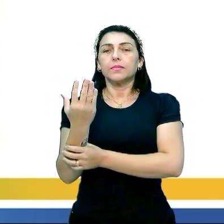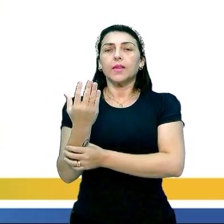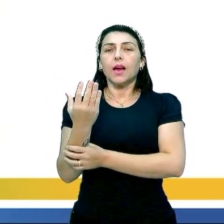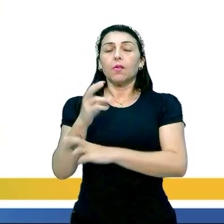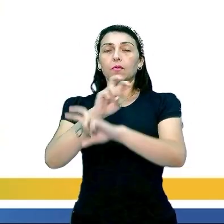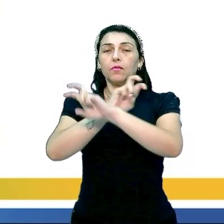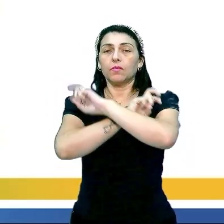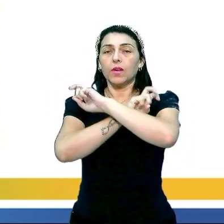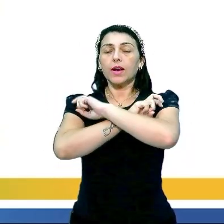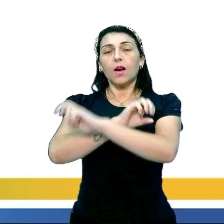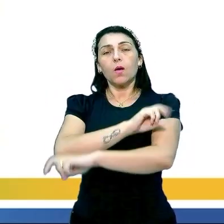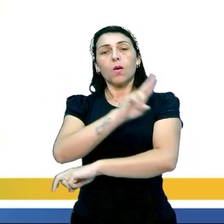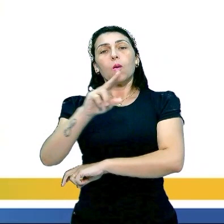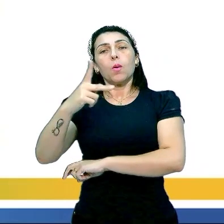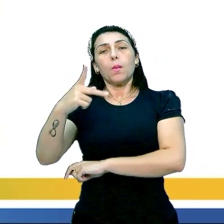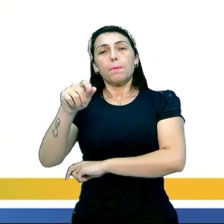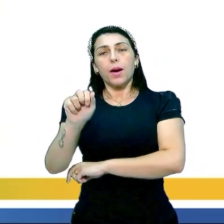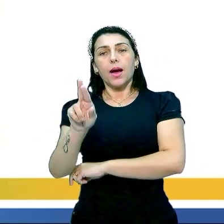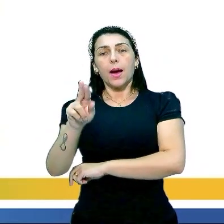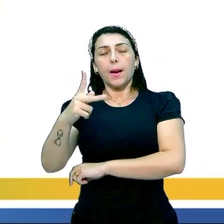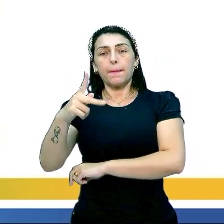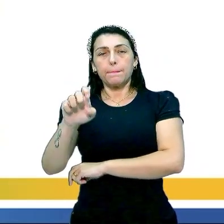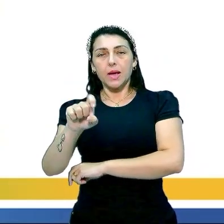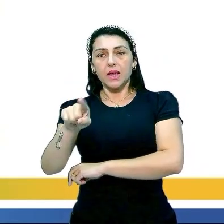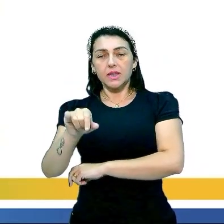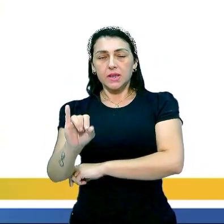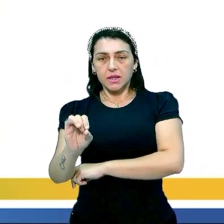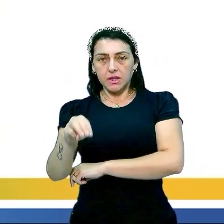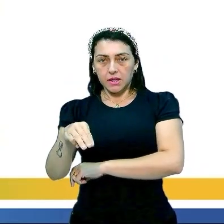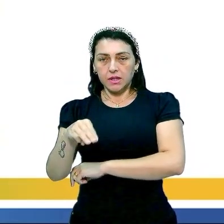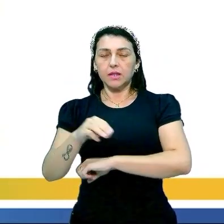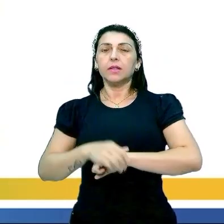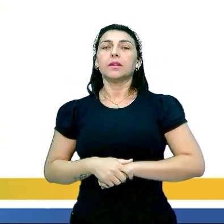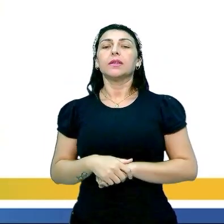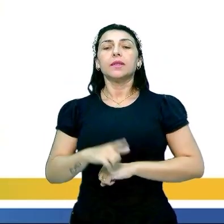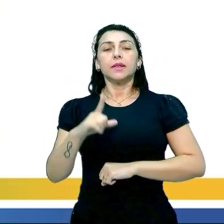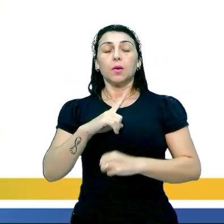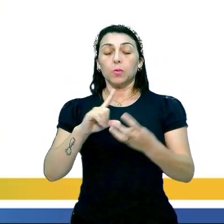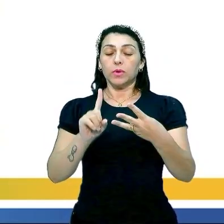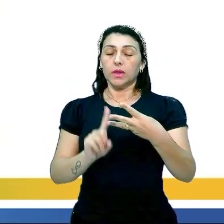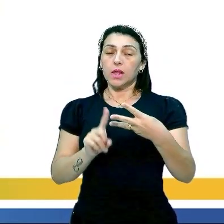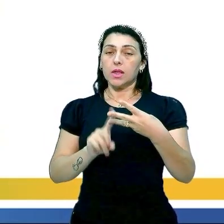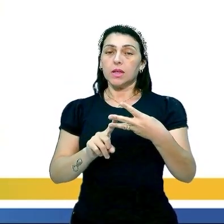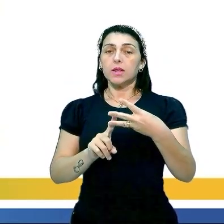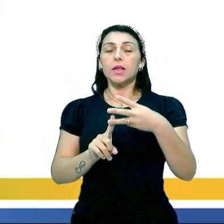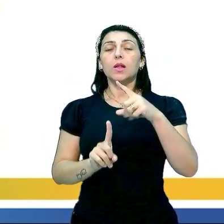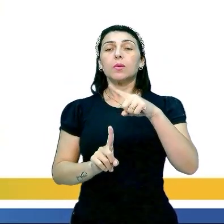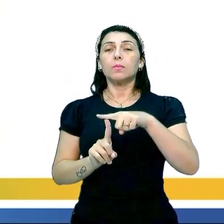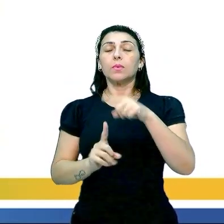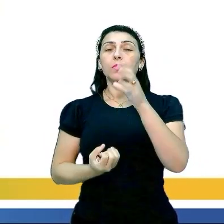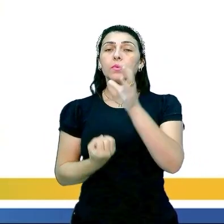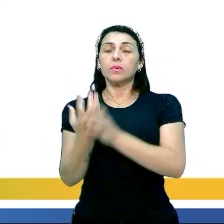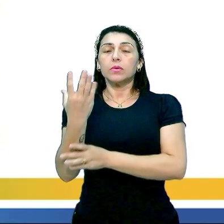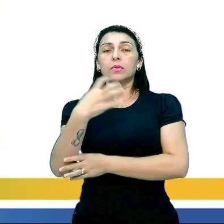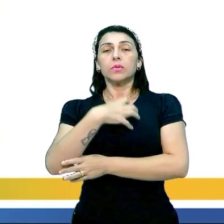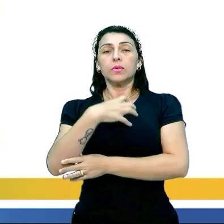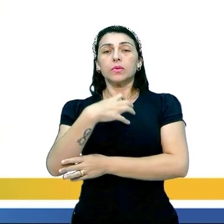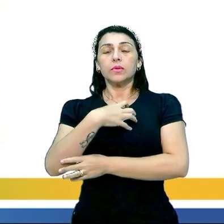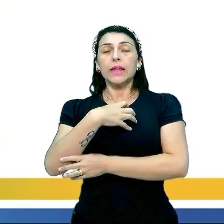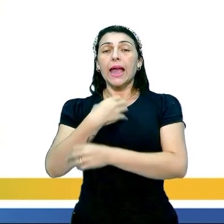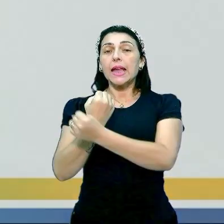ao faraó ou ao patesi. Agora nós temos aí um terceiro modo de produção, que é o modo de